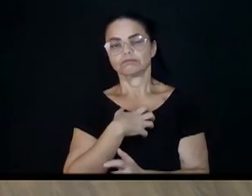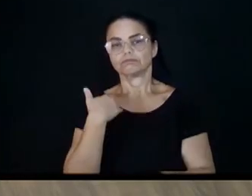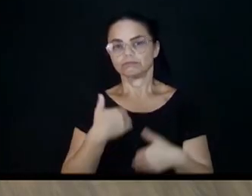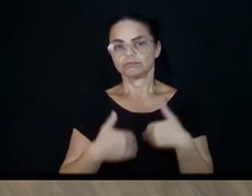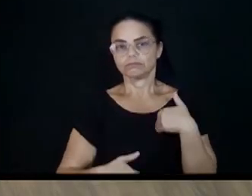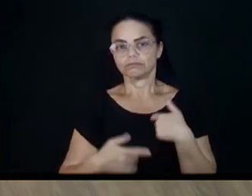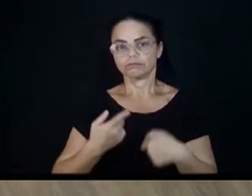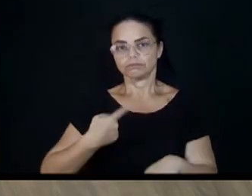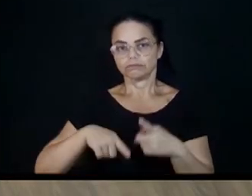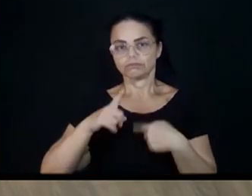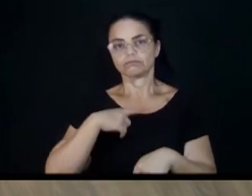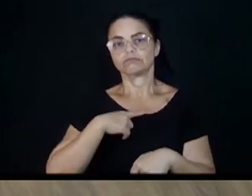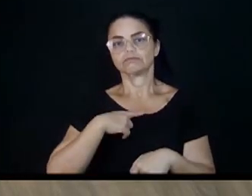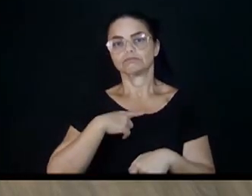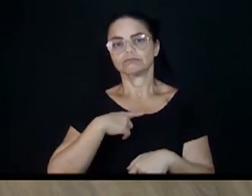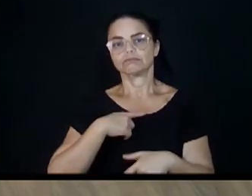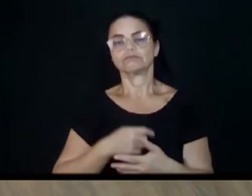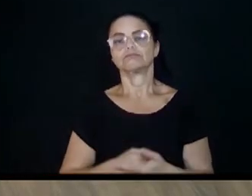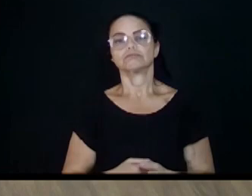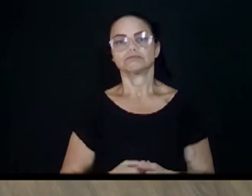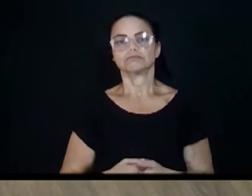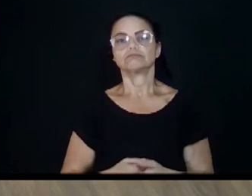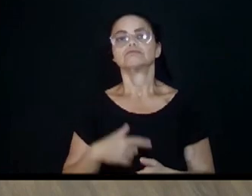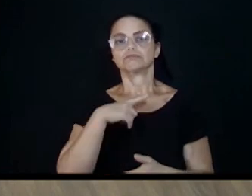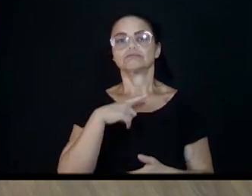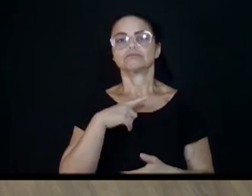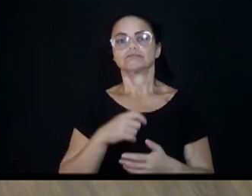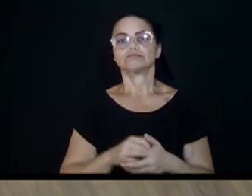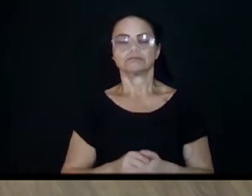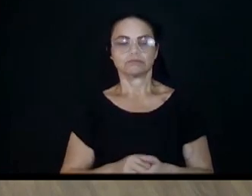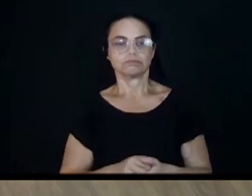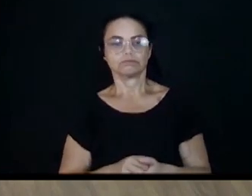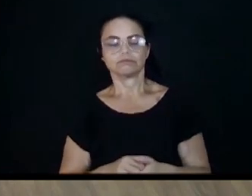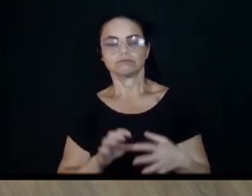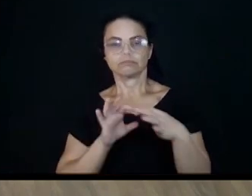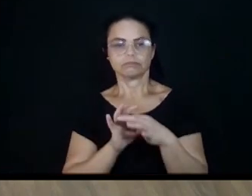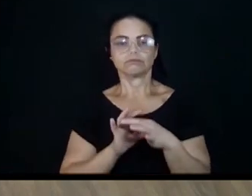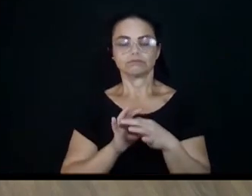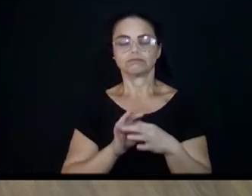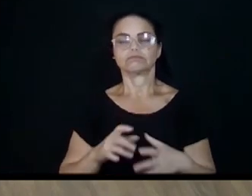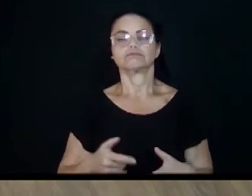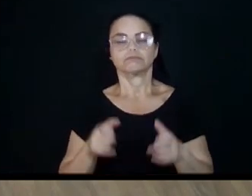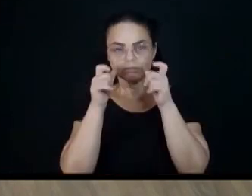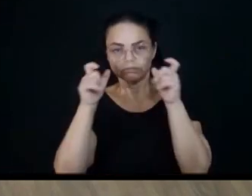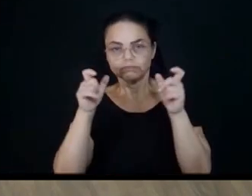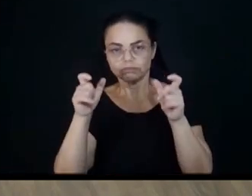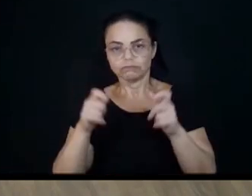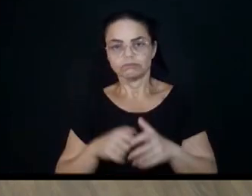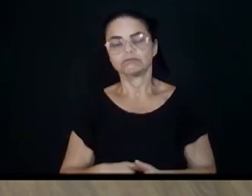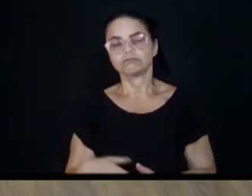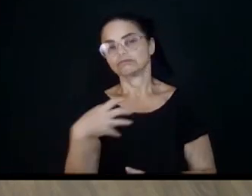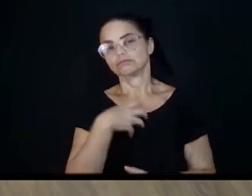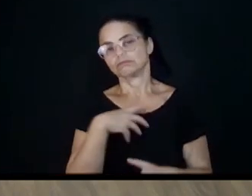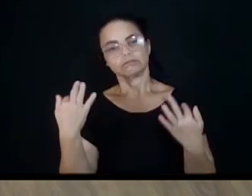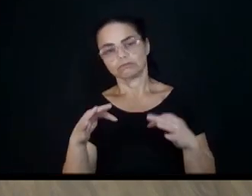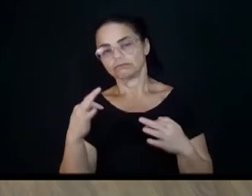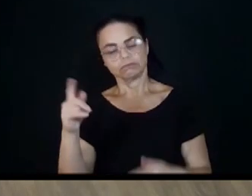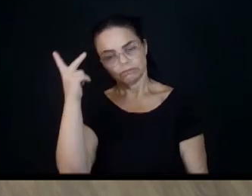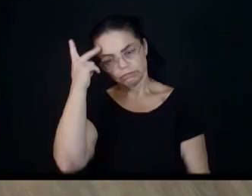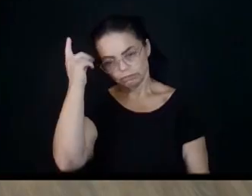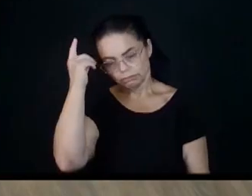ele nos dá, né? A gente tem que ficar ligado mesmo em relação a isso, porque sentir dor não é normal, tem que